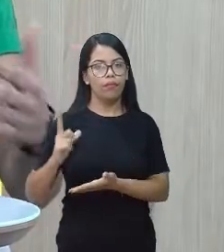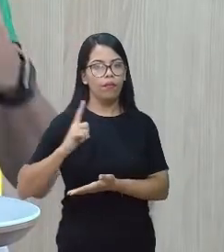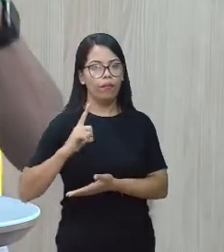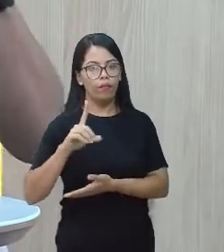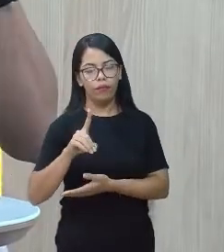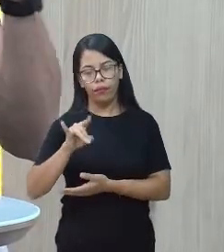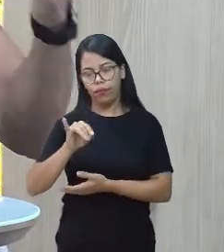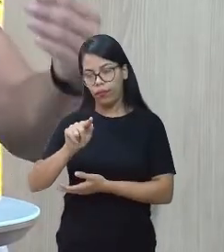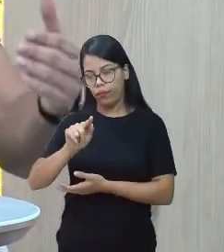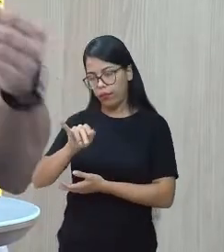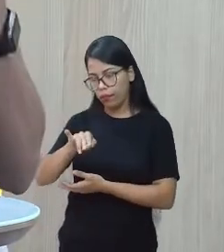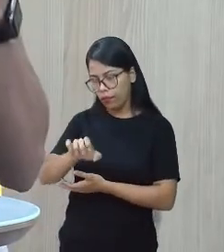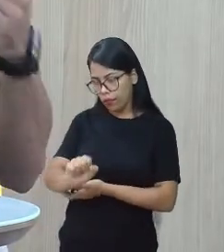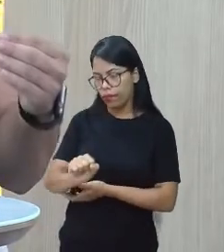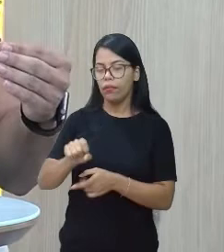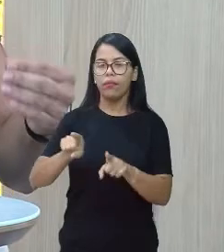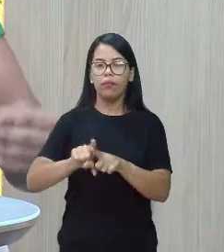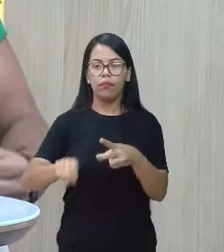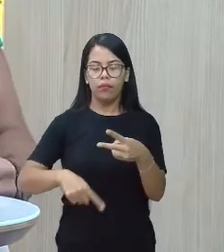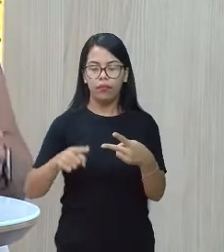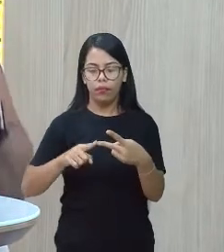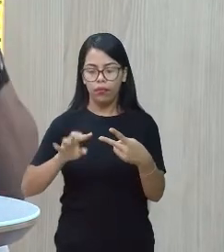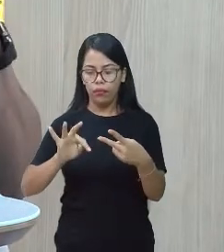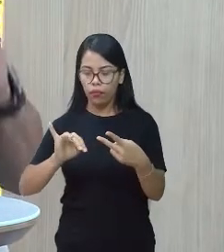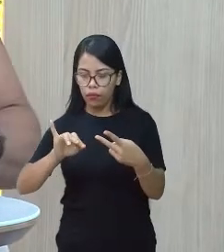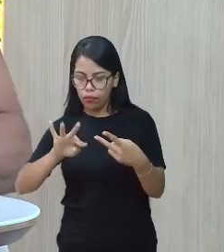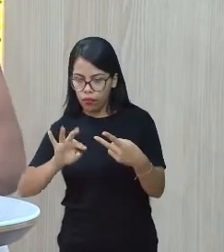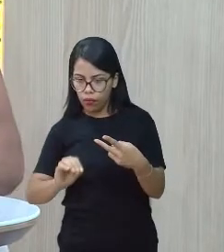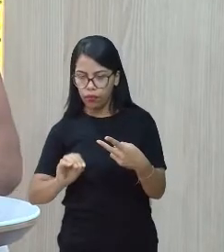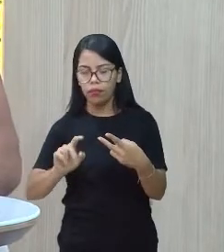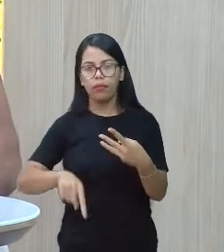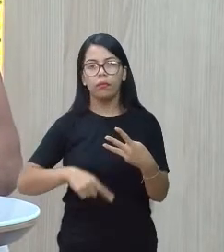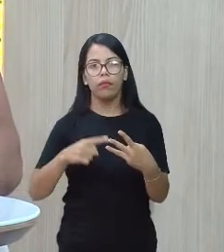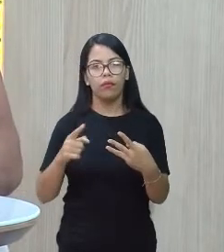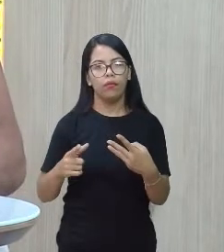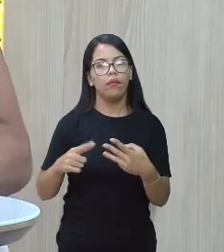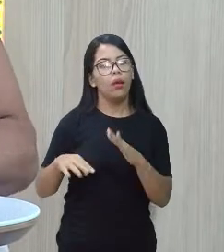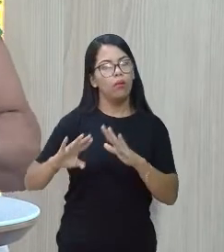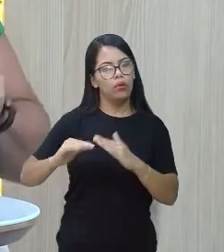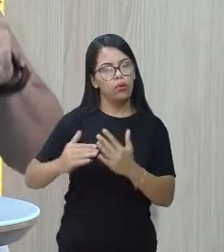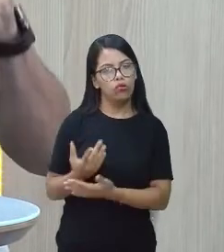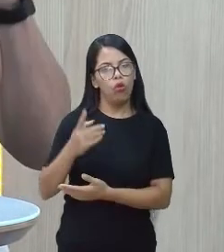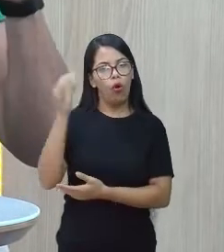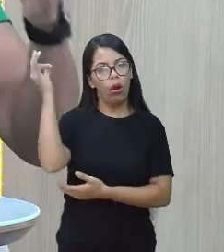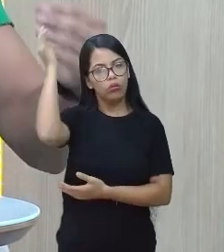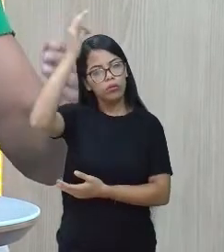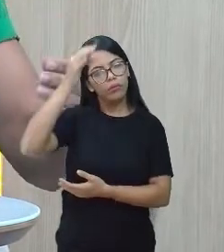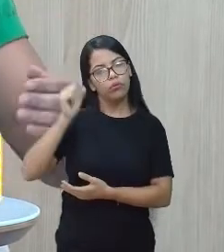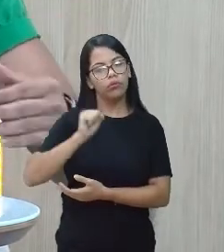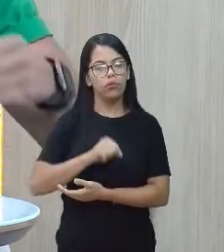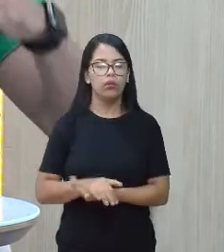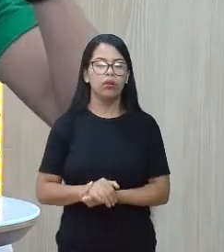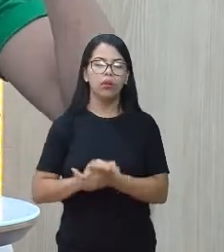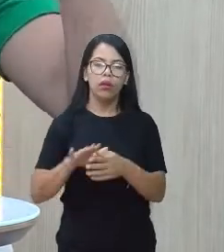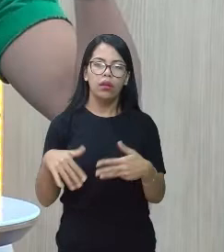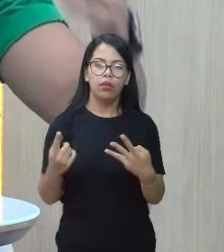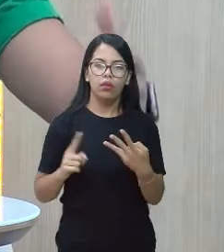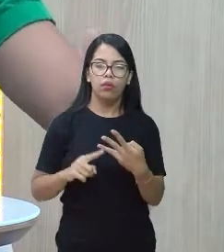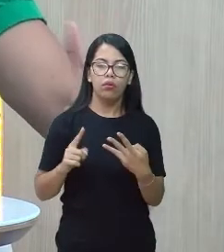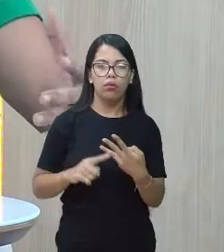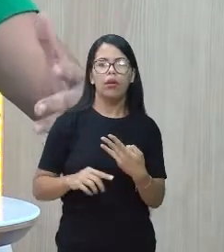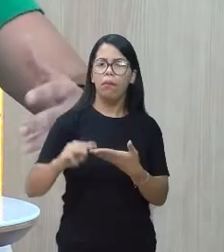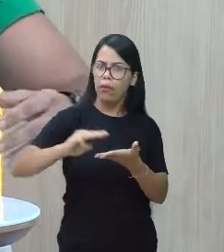Diógenes, temos também aqui o Tito, certo? Que é do Divino Espírito Santo. Então, falem com a gente aí, mandem